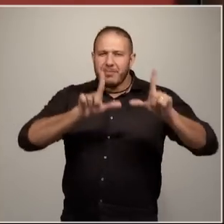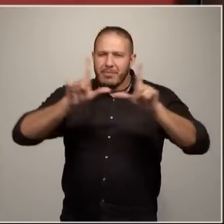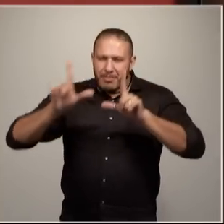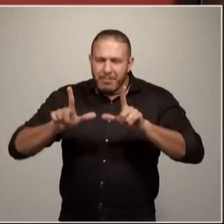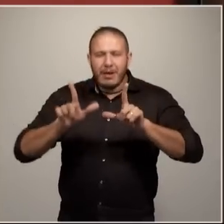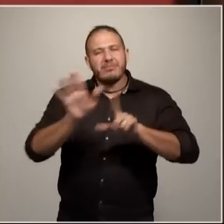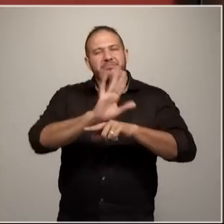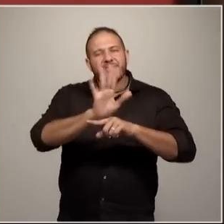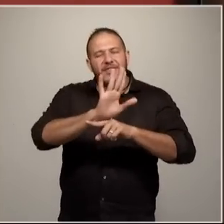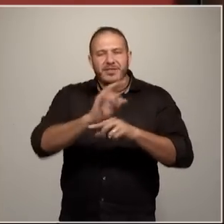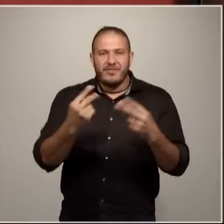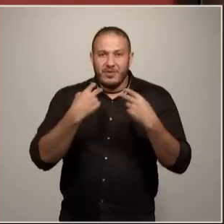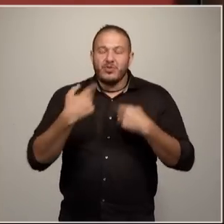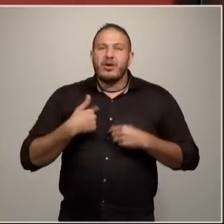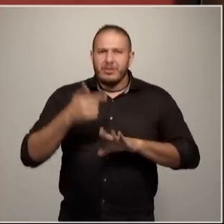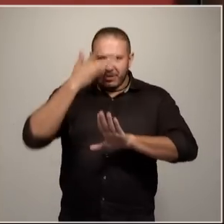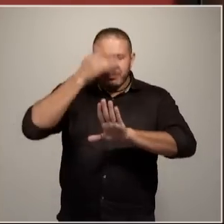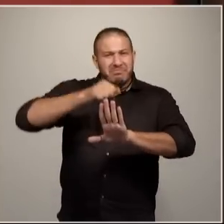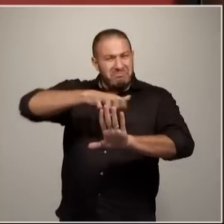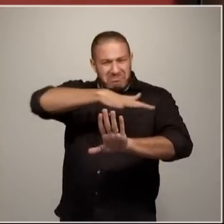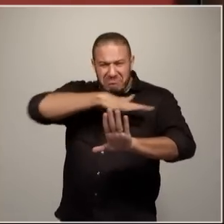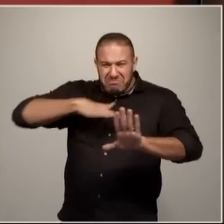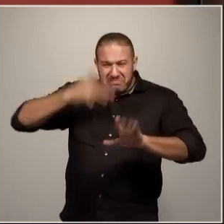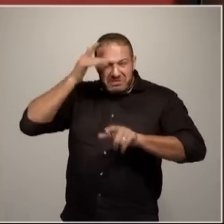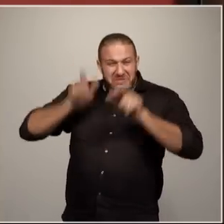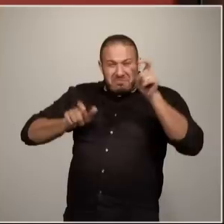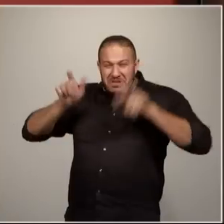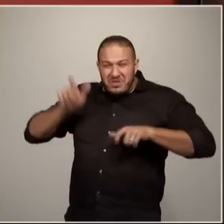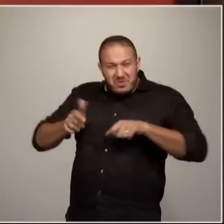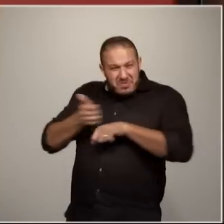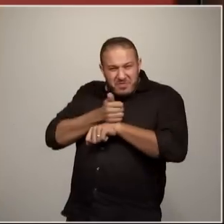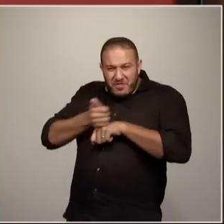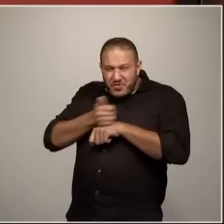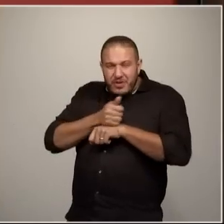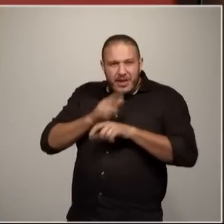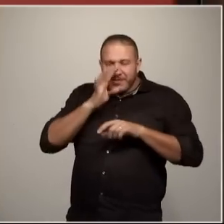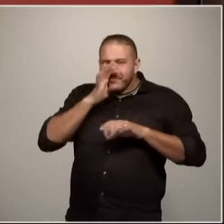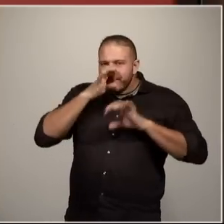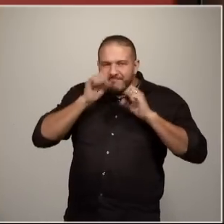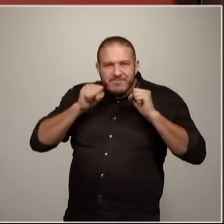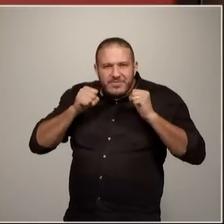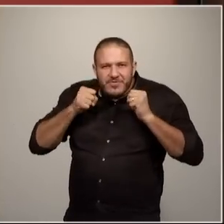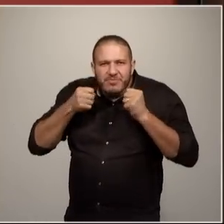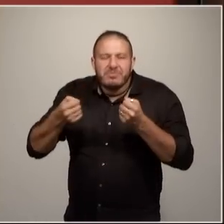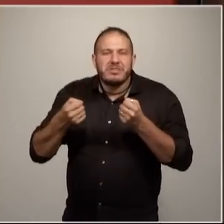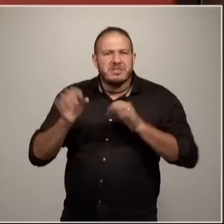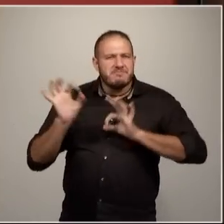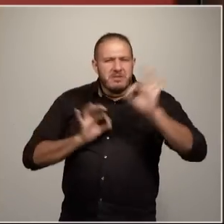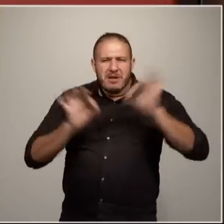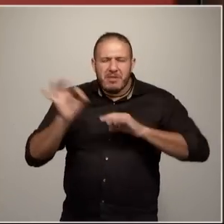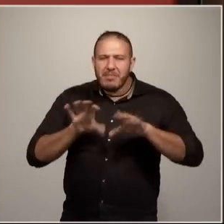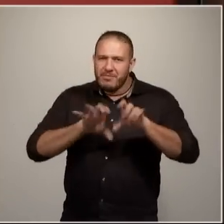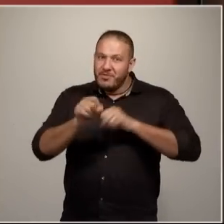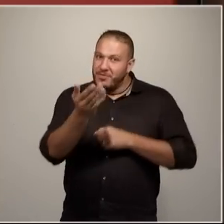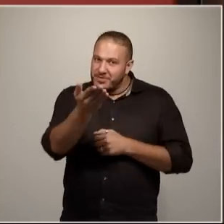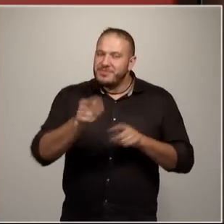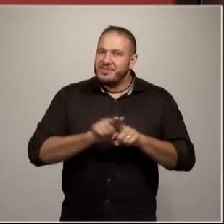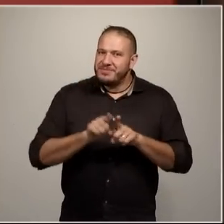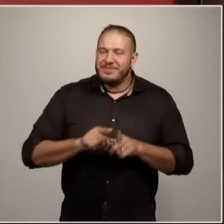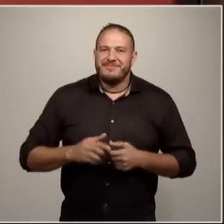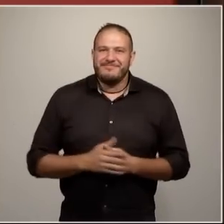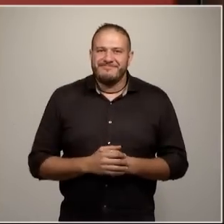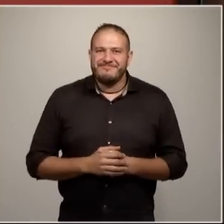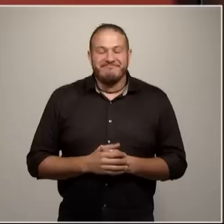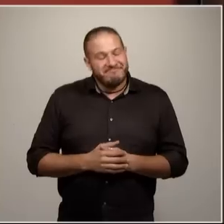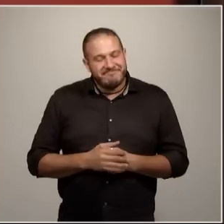que vocês só estão me vendo, tem uma equipe enorme se dedicando para a formação de vocês.